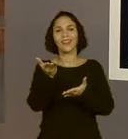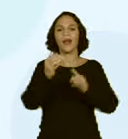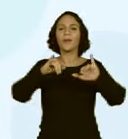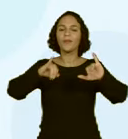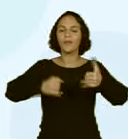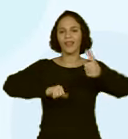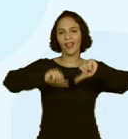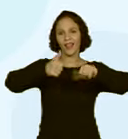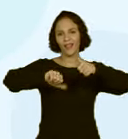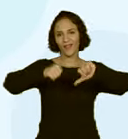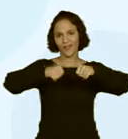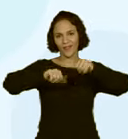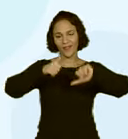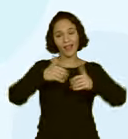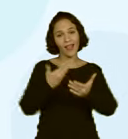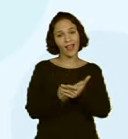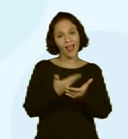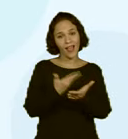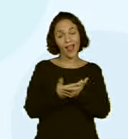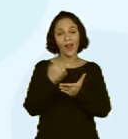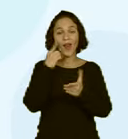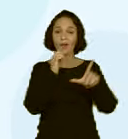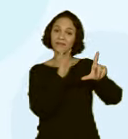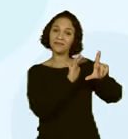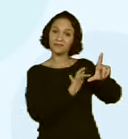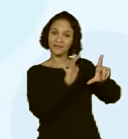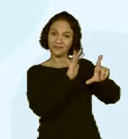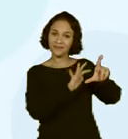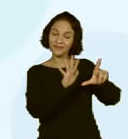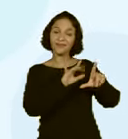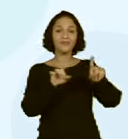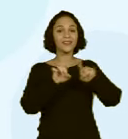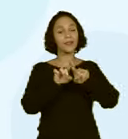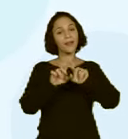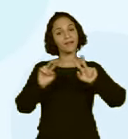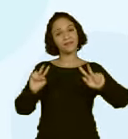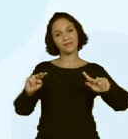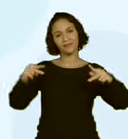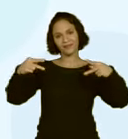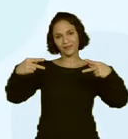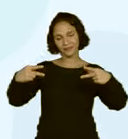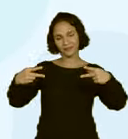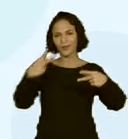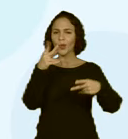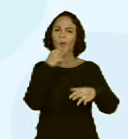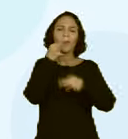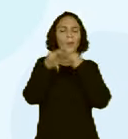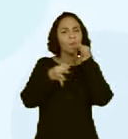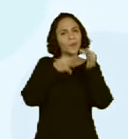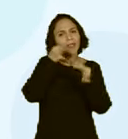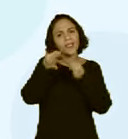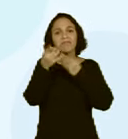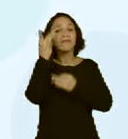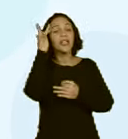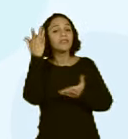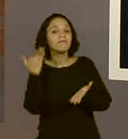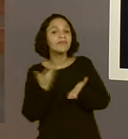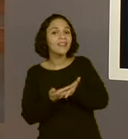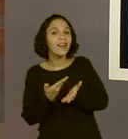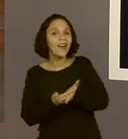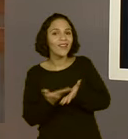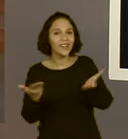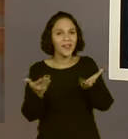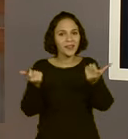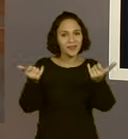a acessar o QR Code ou entrar pelo link e fazer a sua avaliação. O que você achou